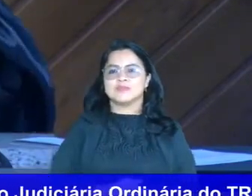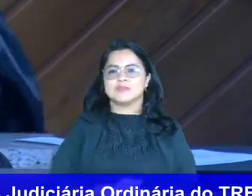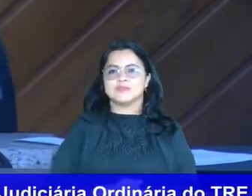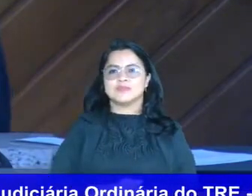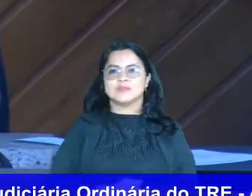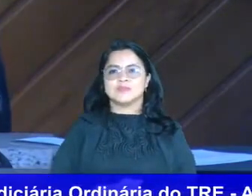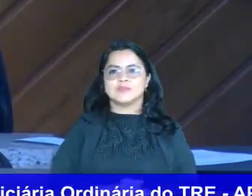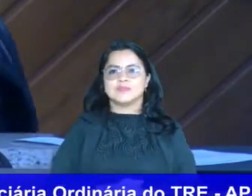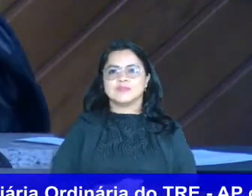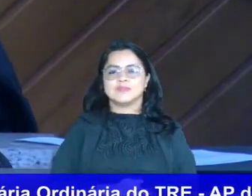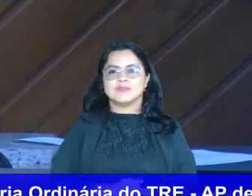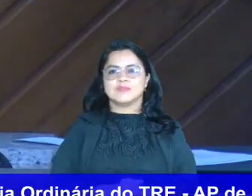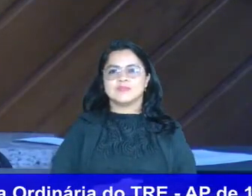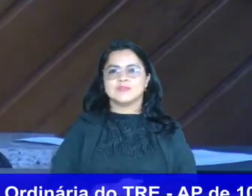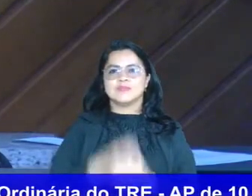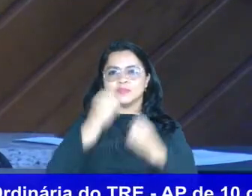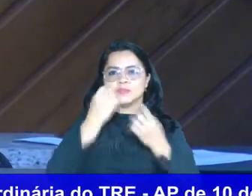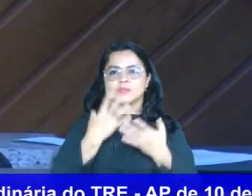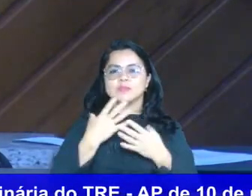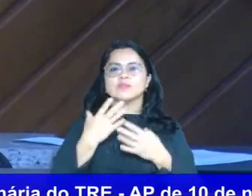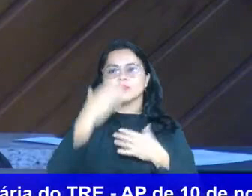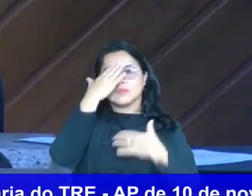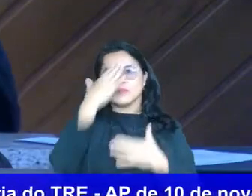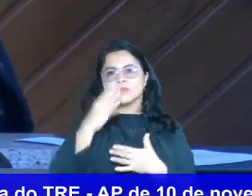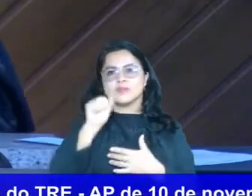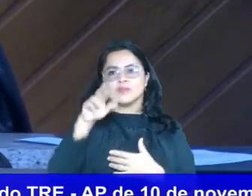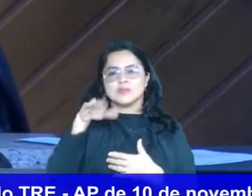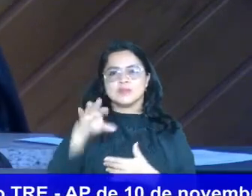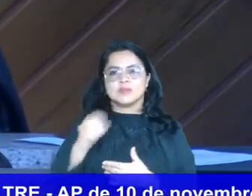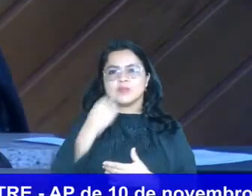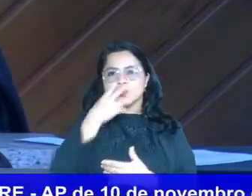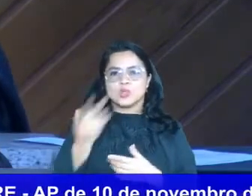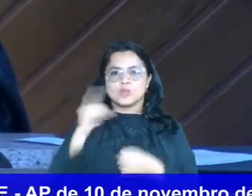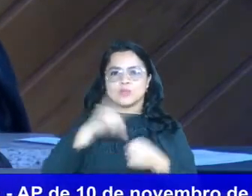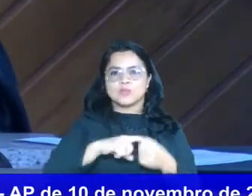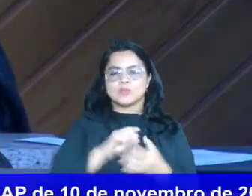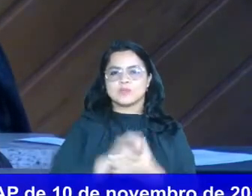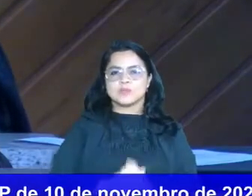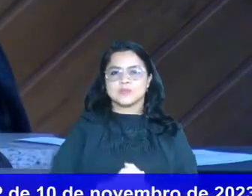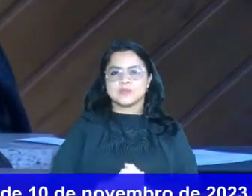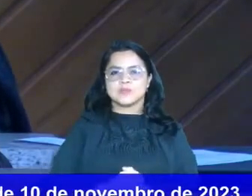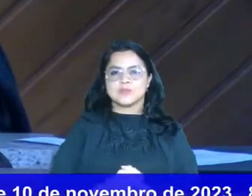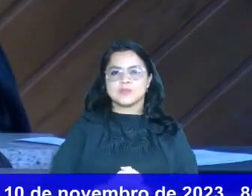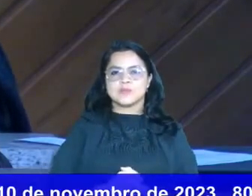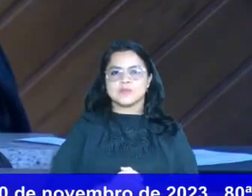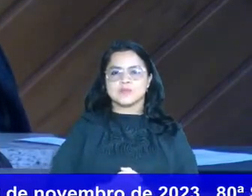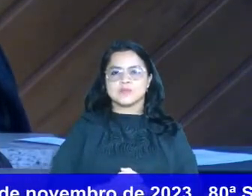ganhar esse campeonato. Obrigado, Carmo. Bom retorno, Carmo. Um abraço para quem está com o vídeo.